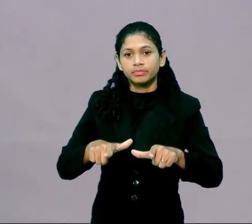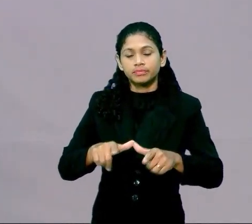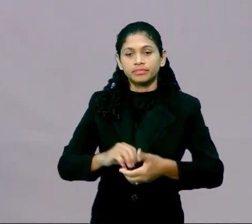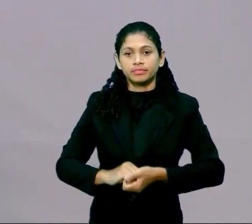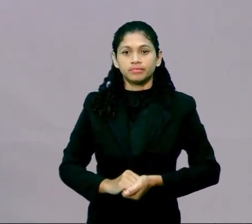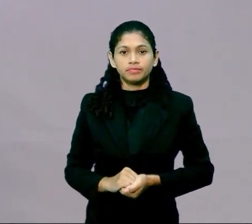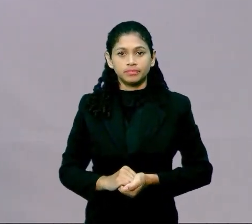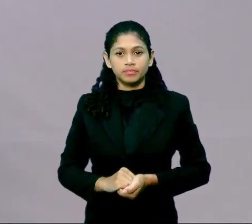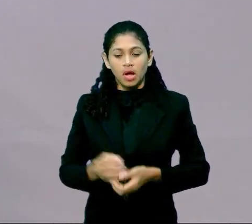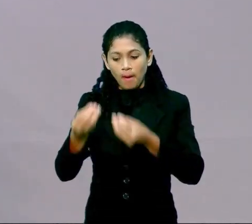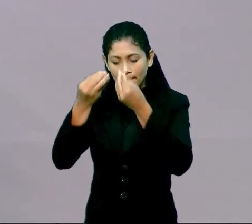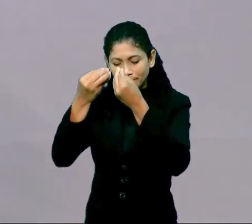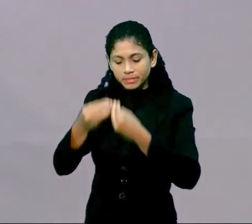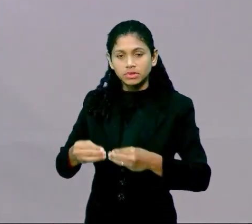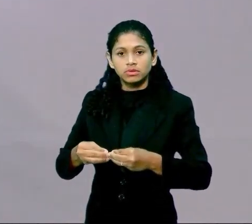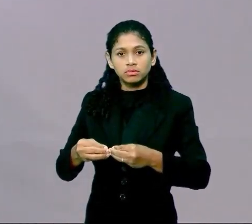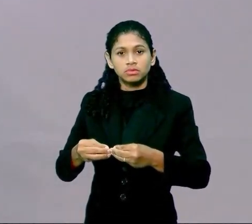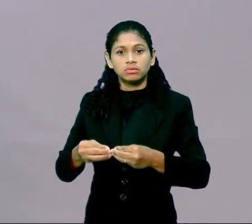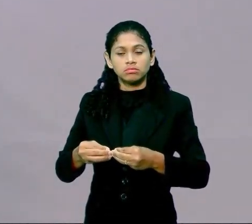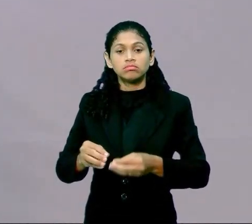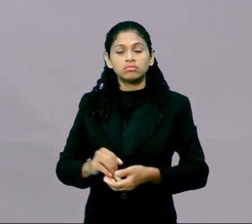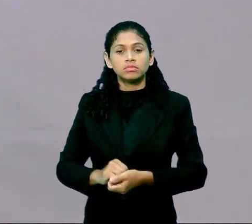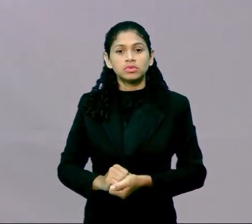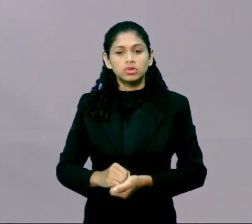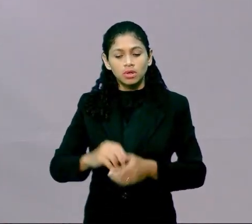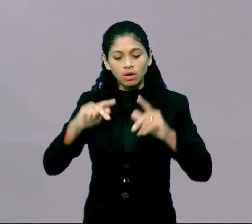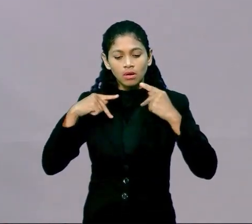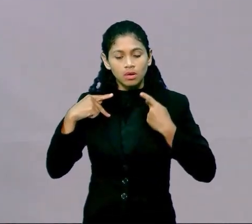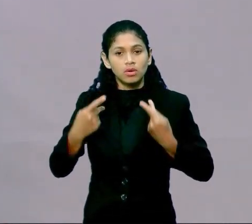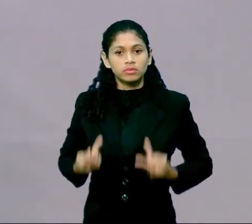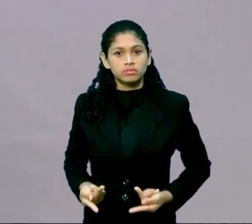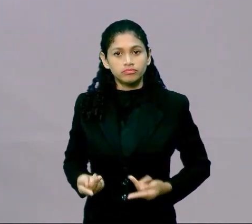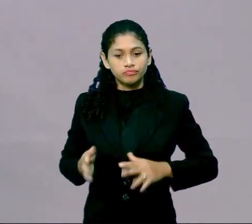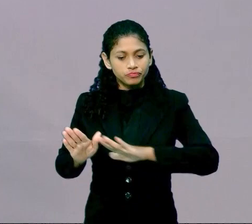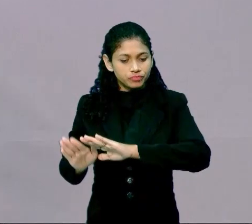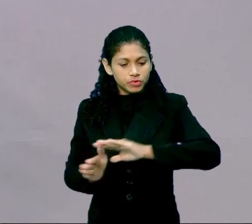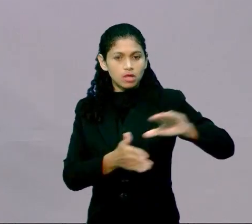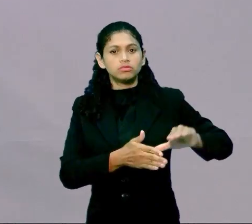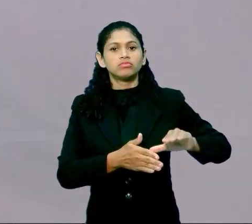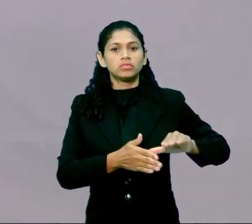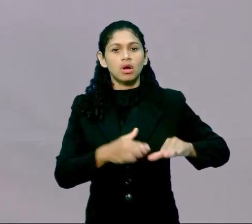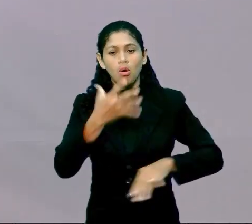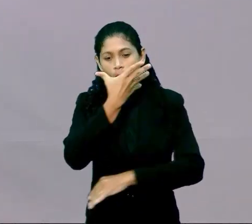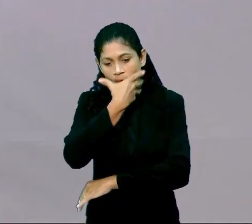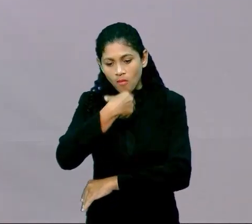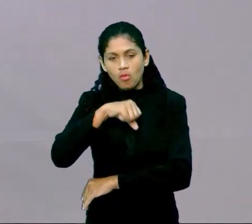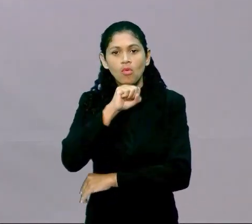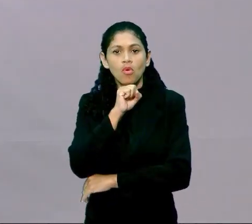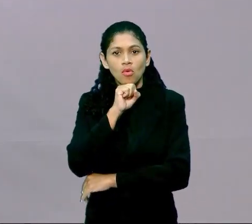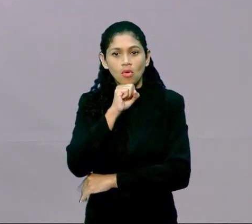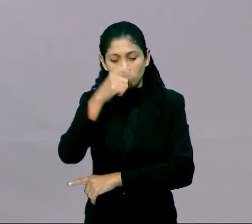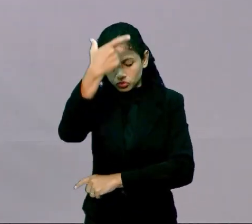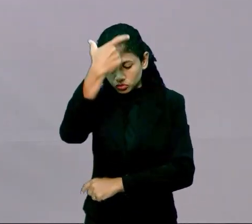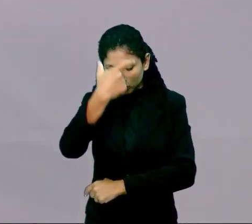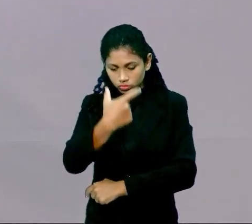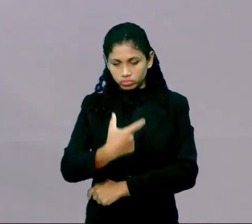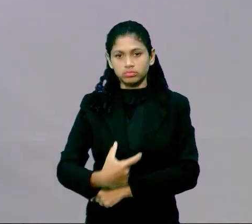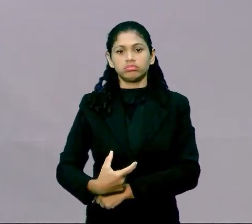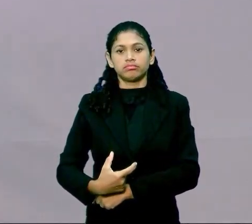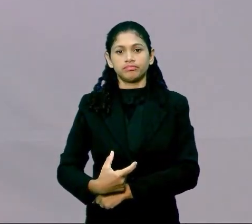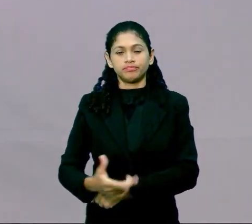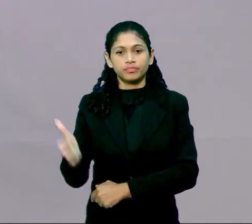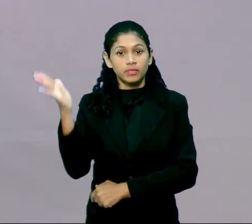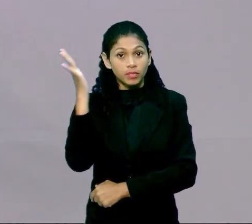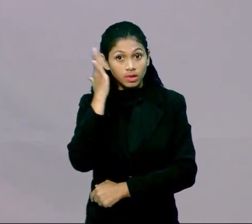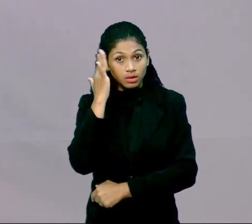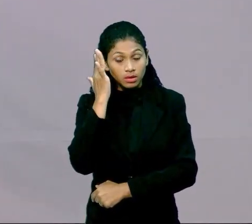própria condição humana, relegando, deixando de lado o homem enquanto ser.